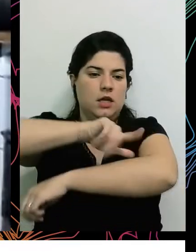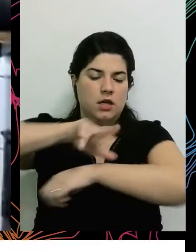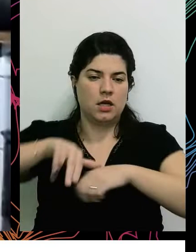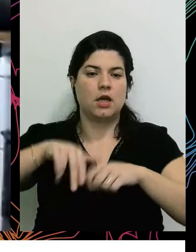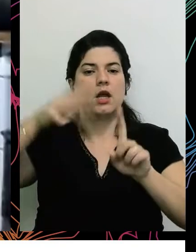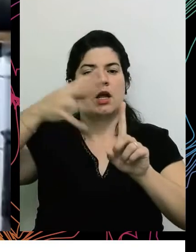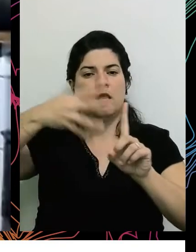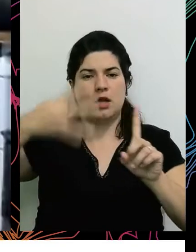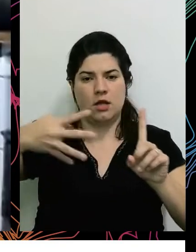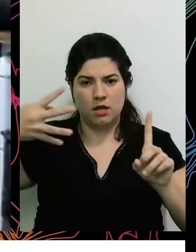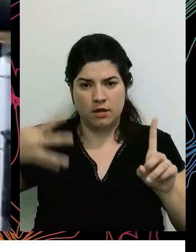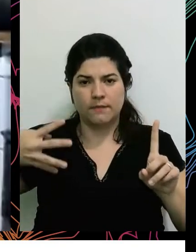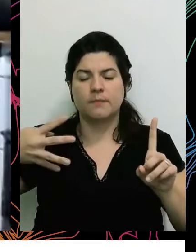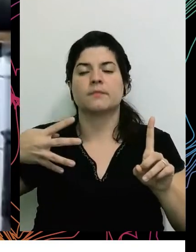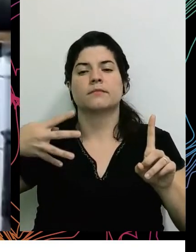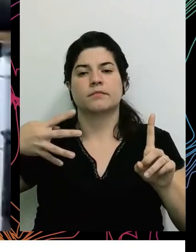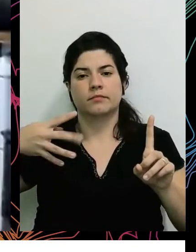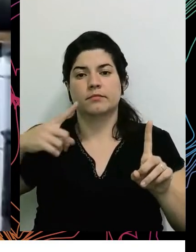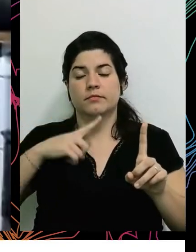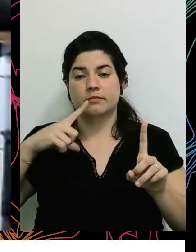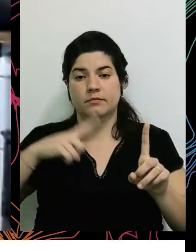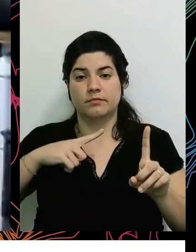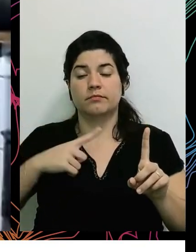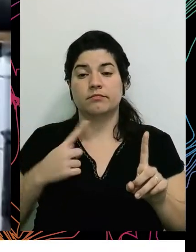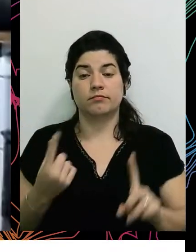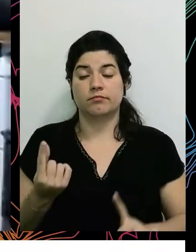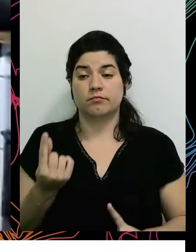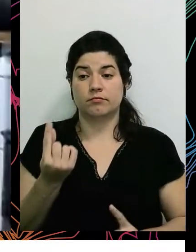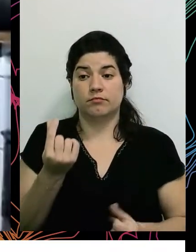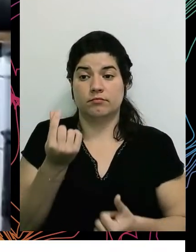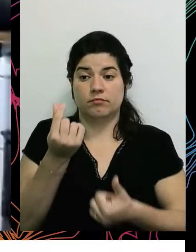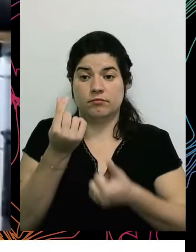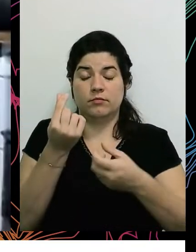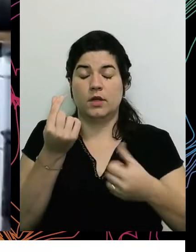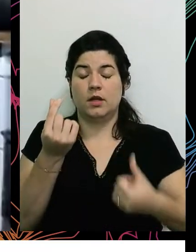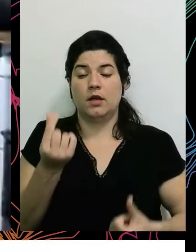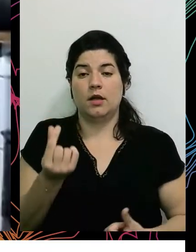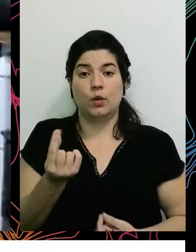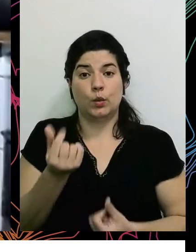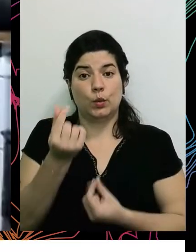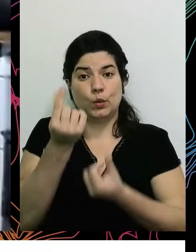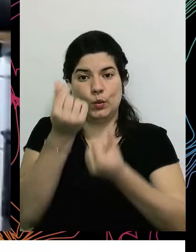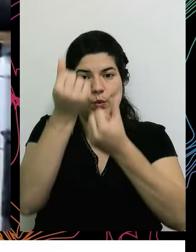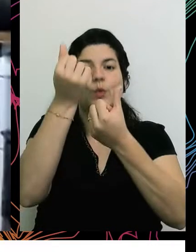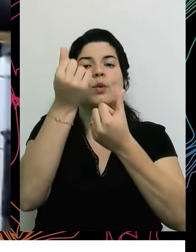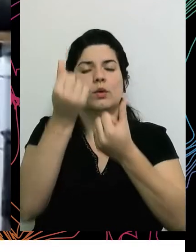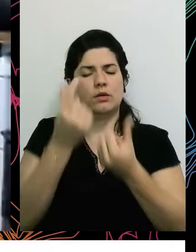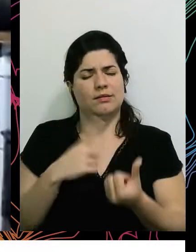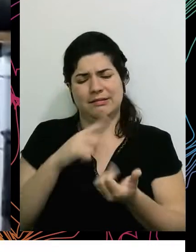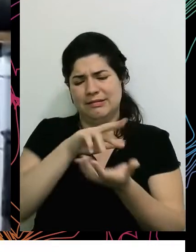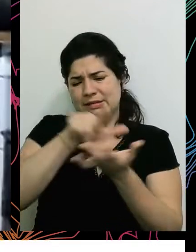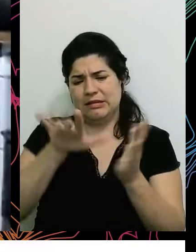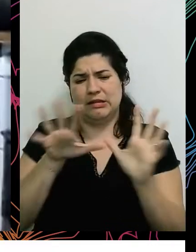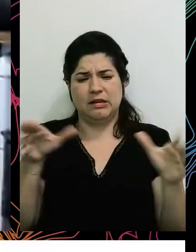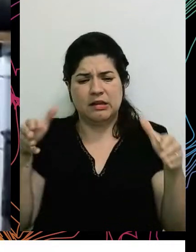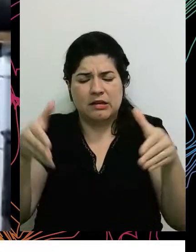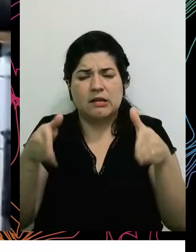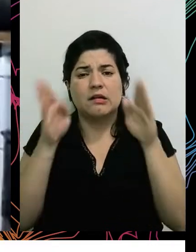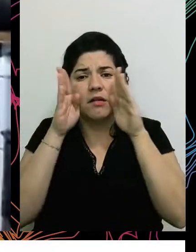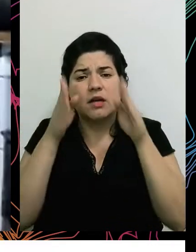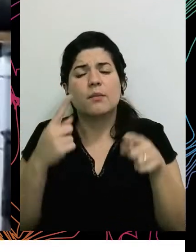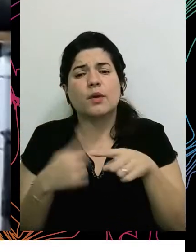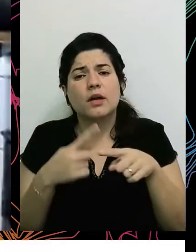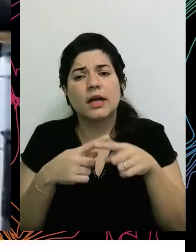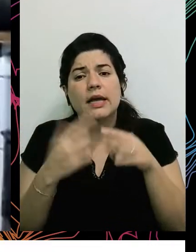LGBTQIA+, classe social. Então, tem vários programas voltados para isso, porque as empresas estão